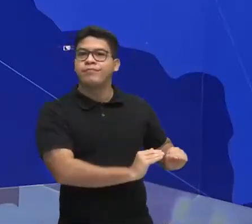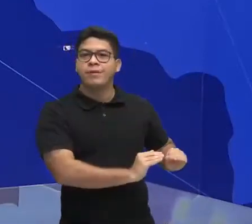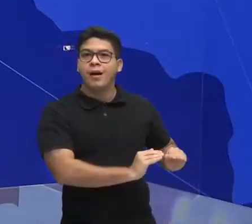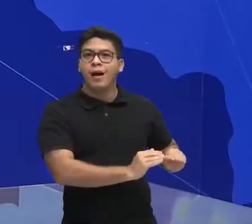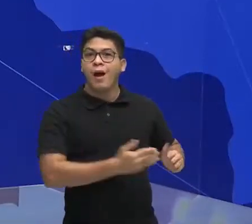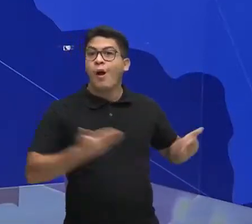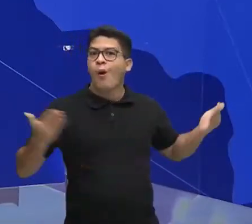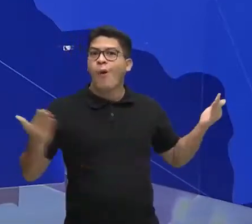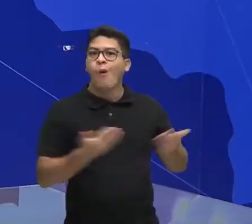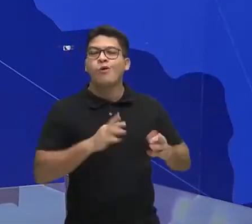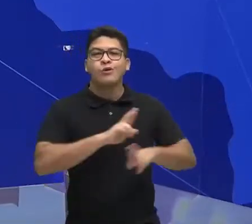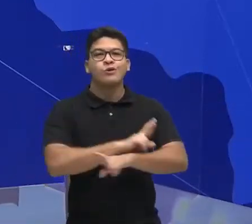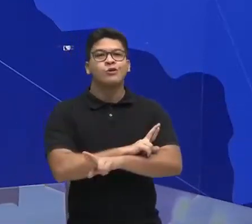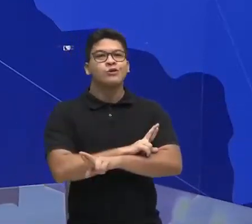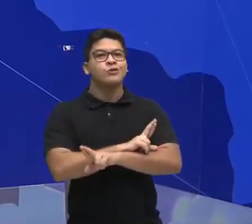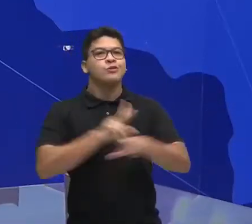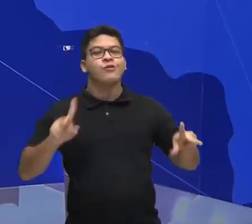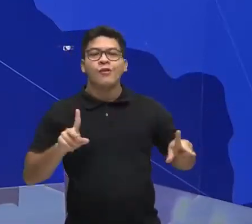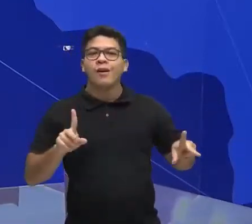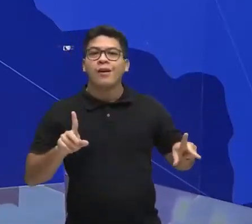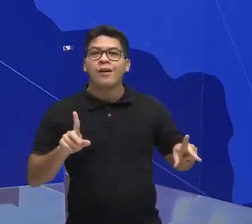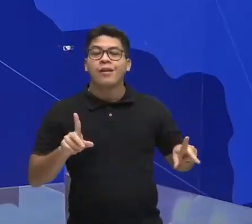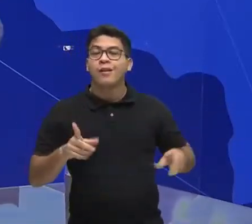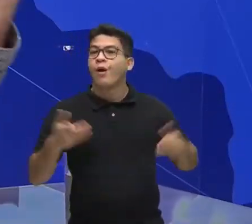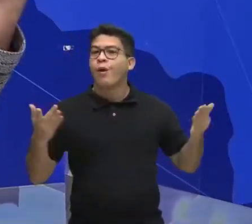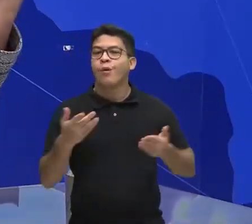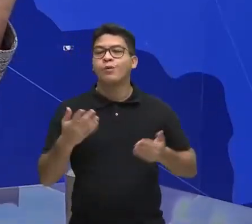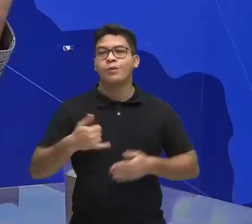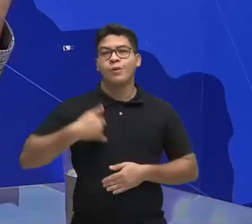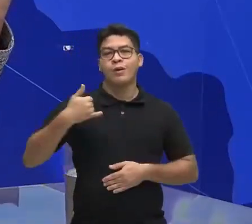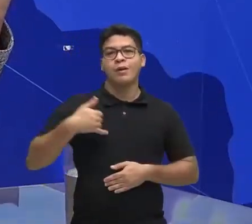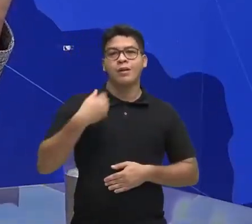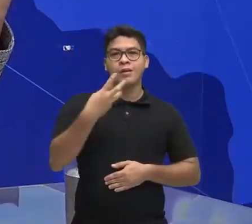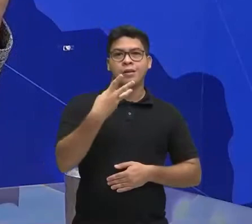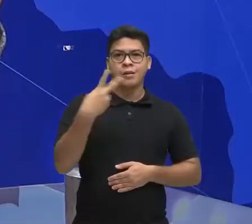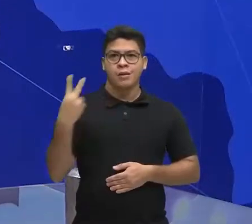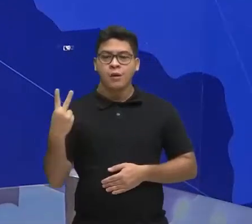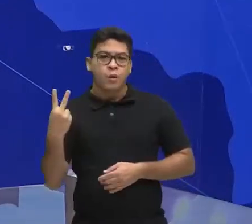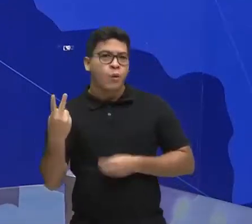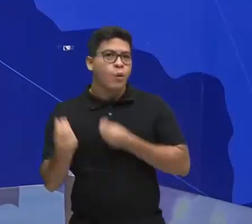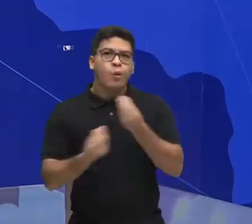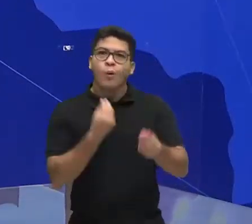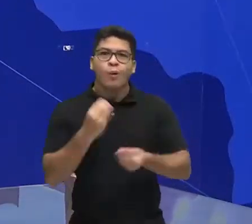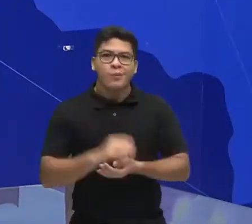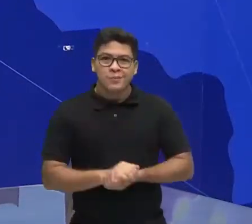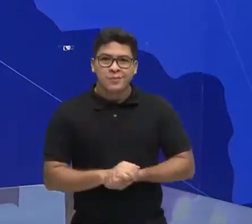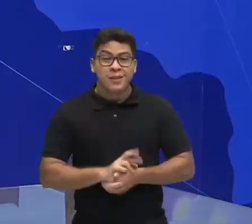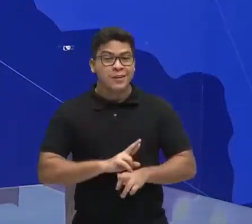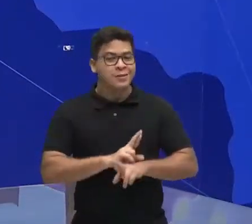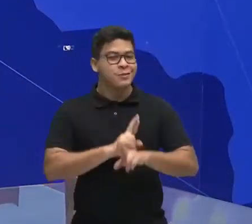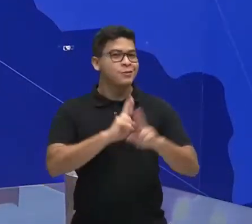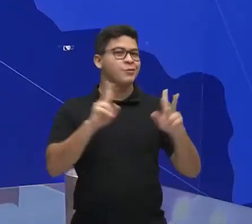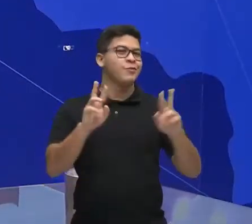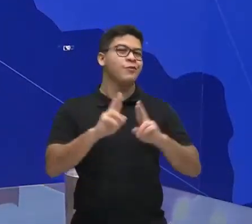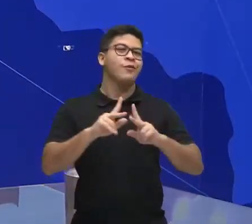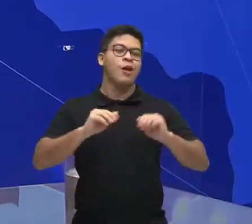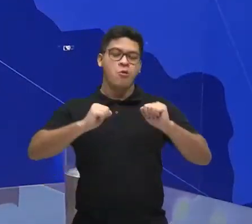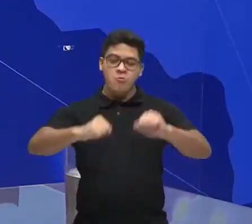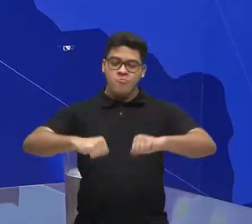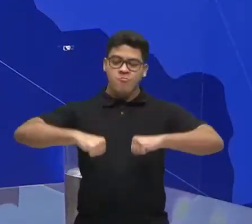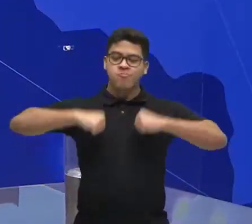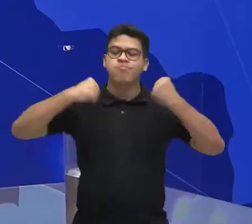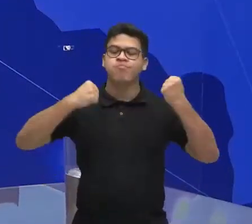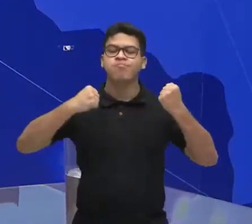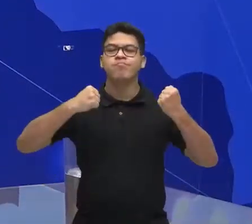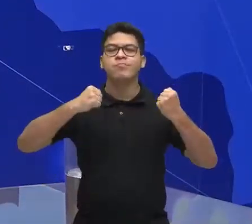aquela pessoa. O que eu sou hoje, aos 32, já passou por aquele sofrimento. Então, eu sou um pouco mais forte, um pouco mais dono